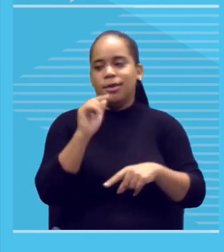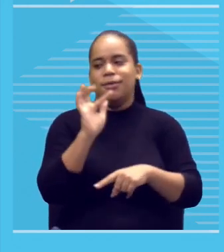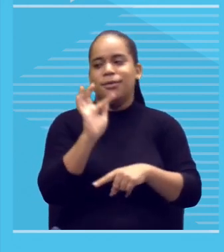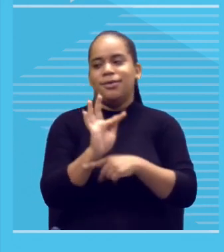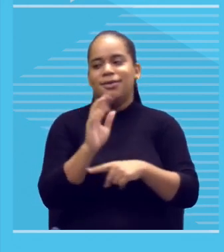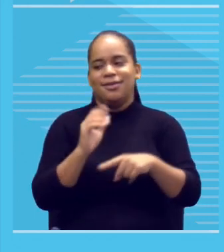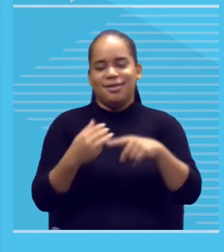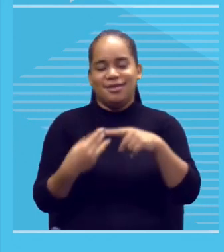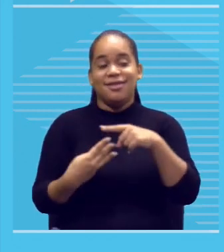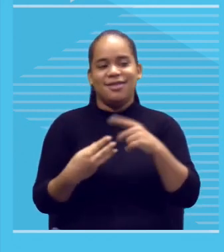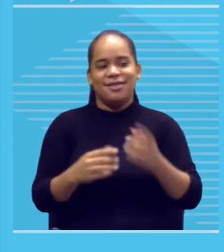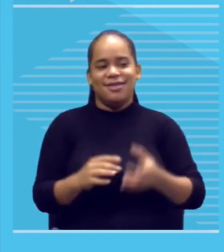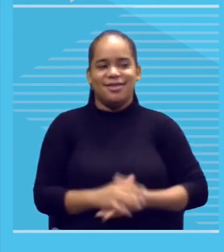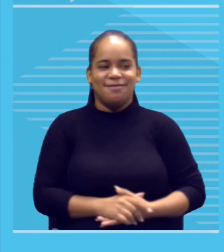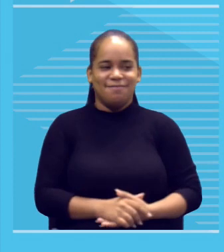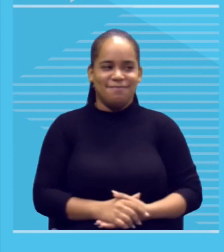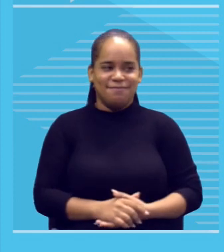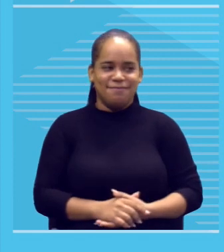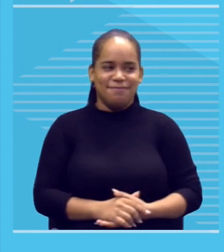ó